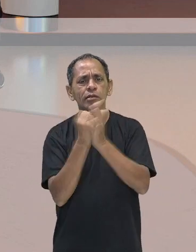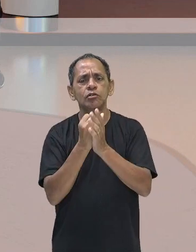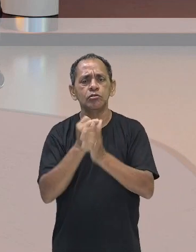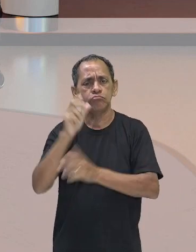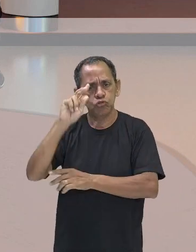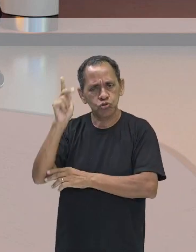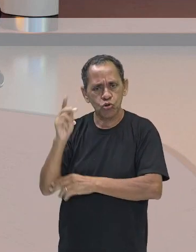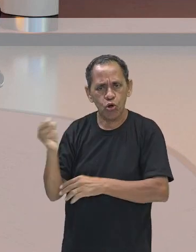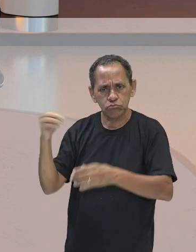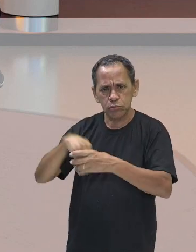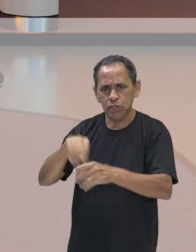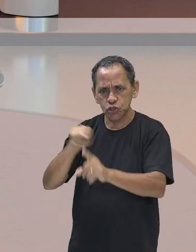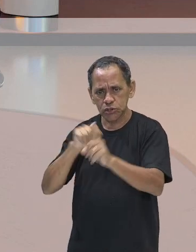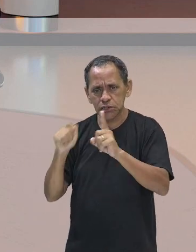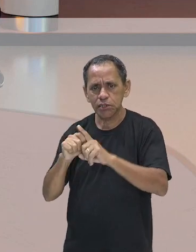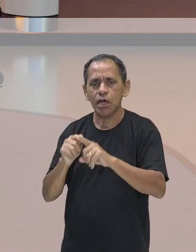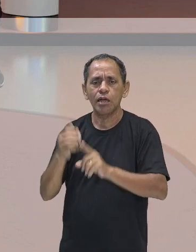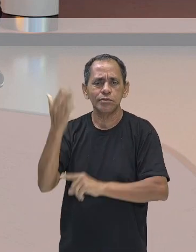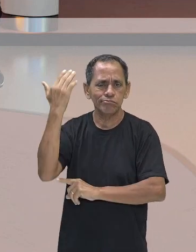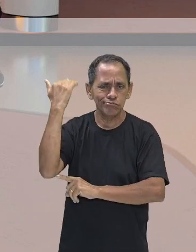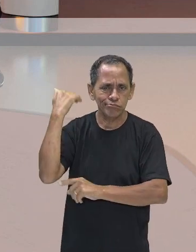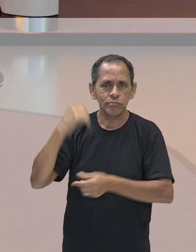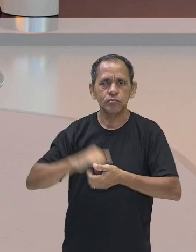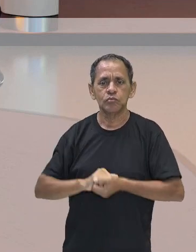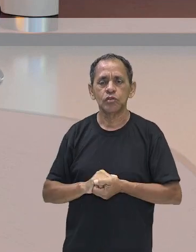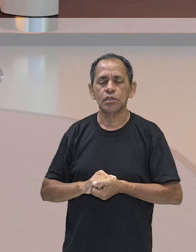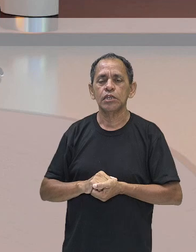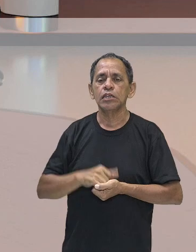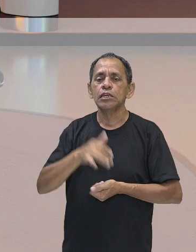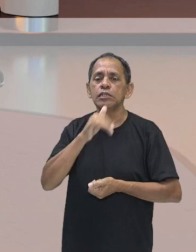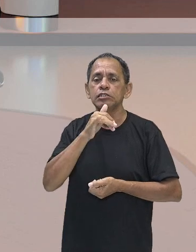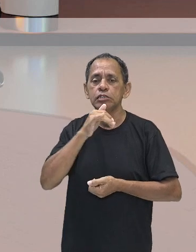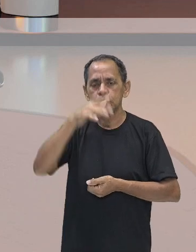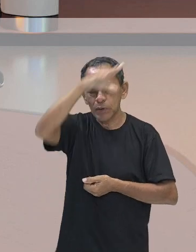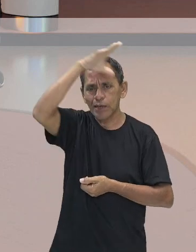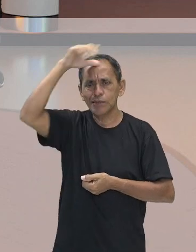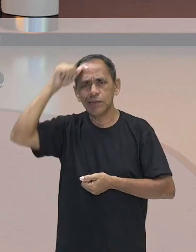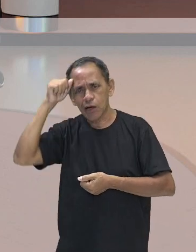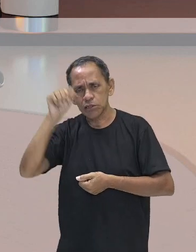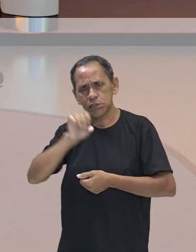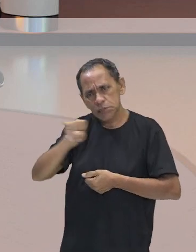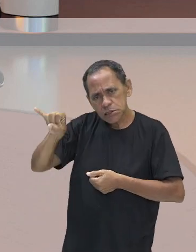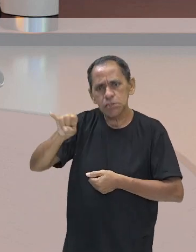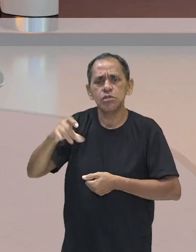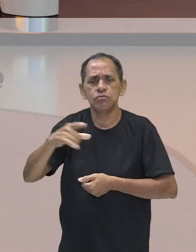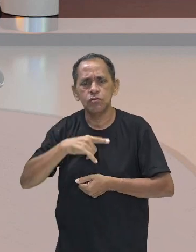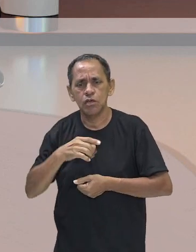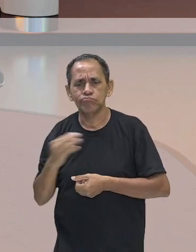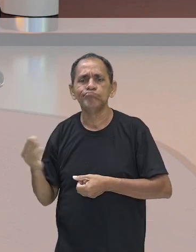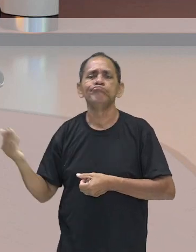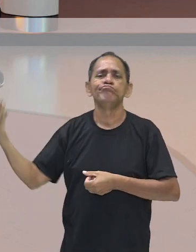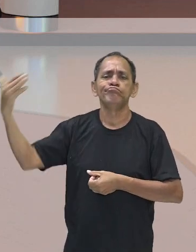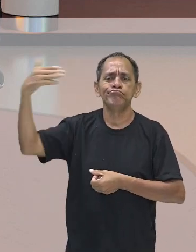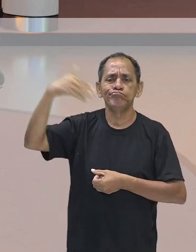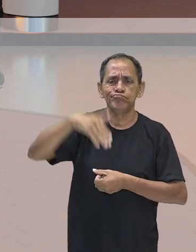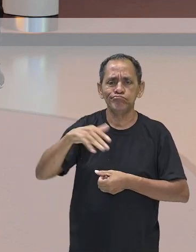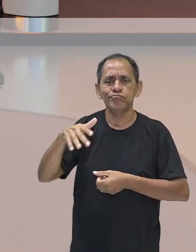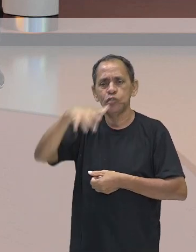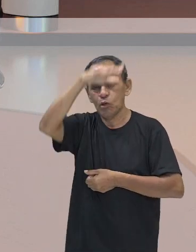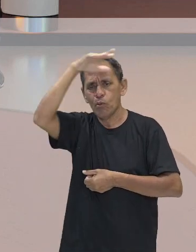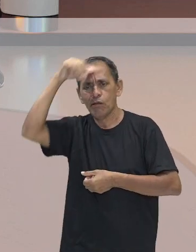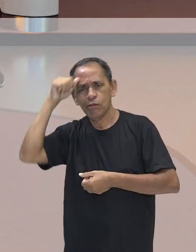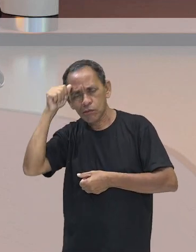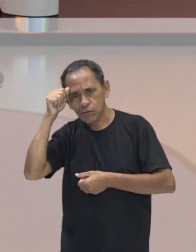Vou pegar aqui para a nossa cidade, Manaus, por exemplo, se vocês tiverem a oportunidade de virem a Manaus e visitarem ali o